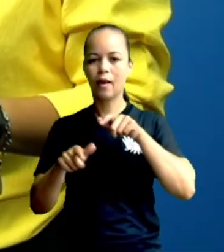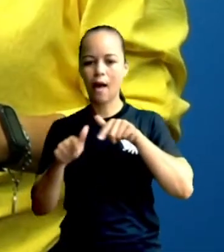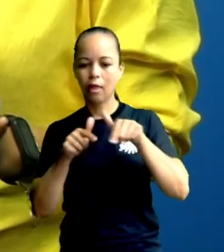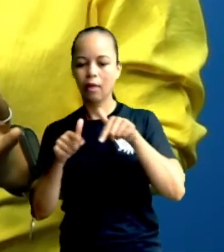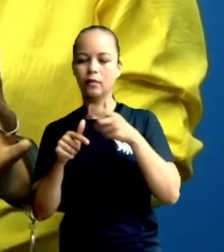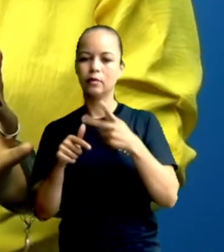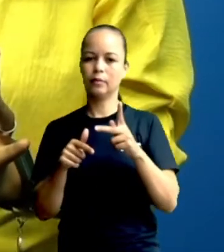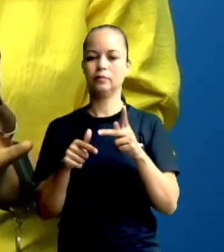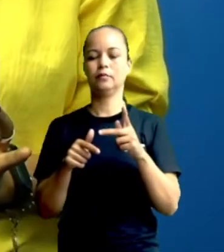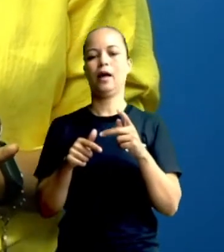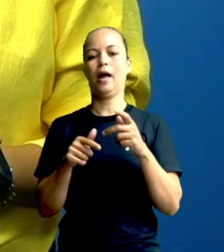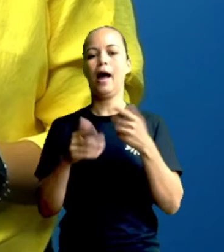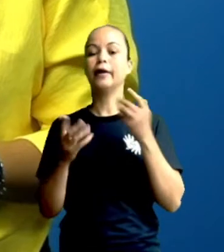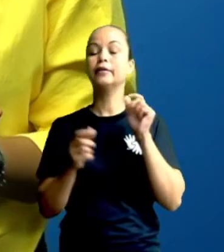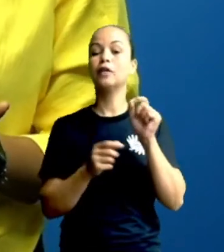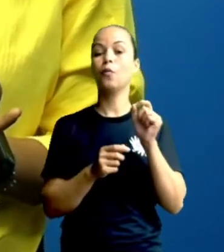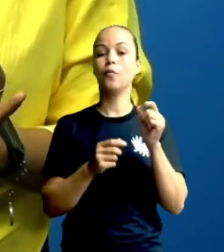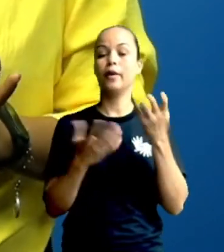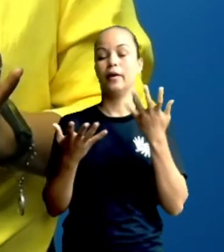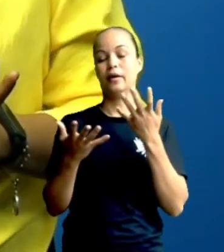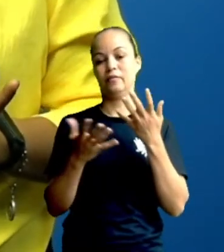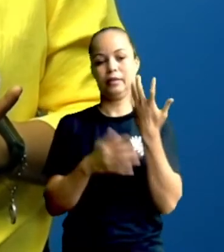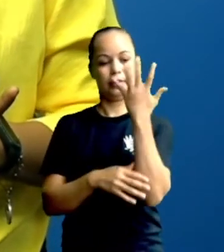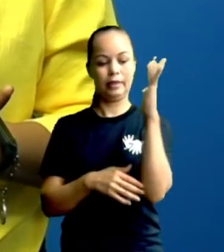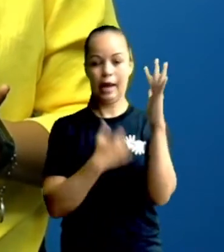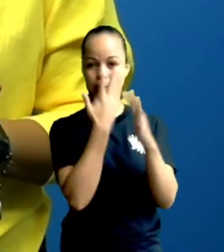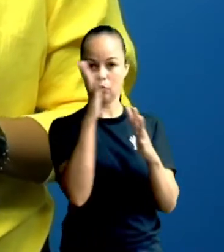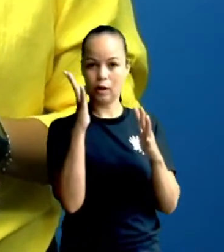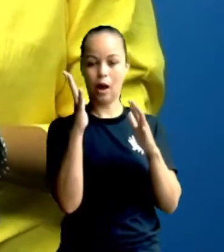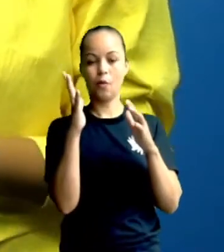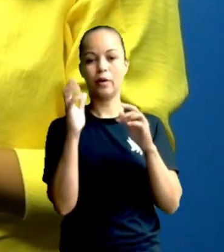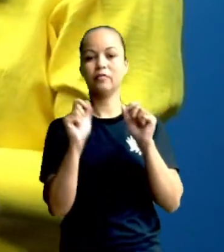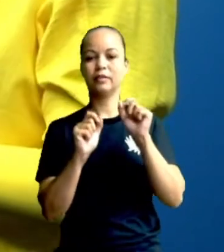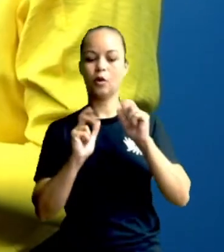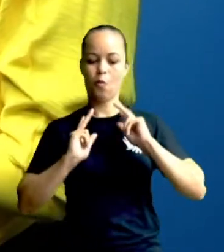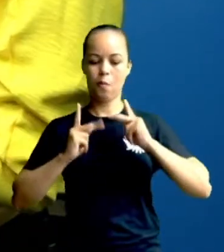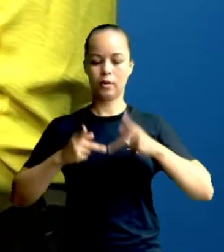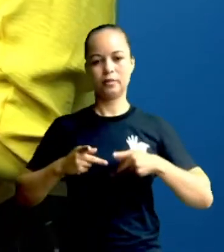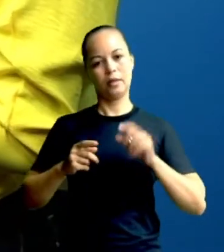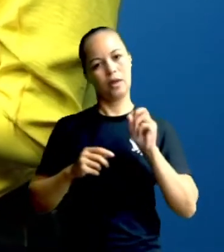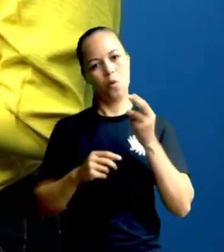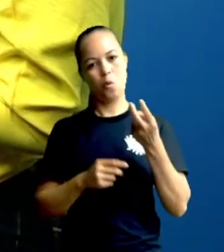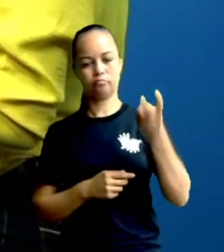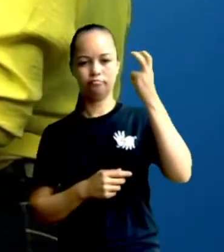natural para ser uma paisagem cultural ou humanizada. Tá certo?